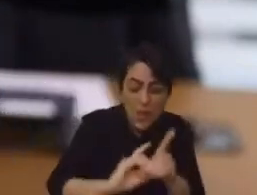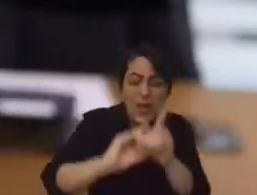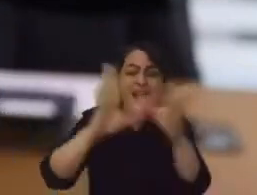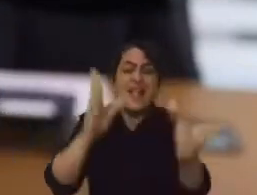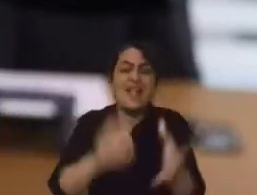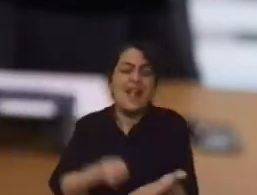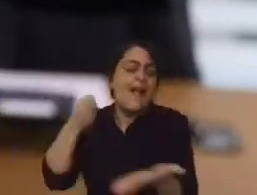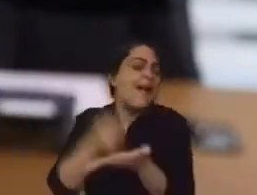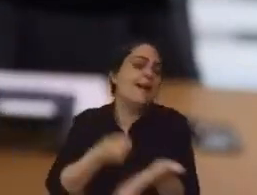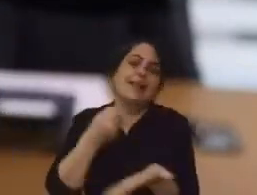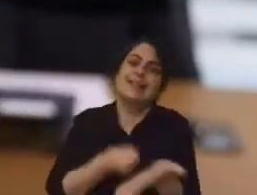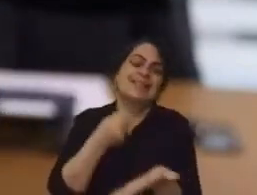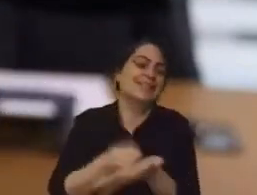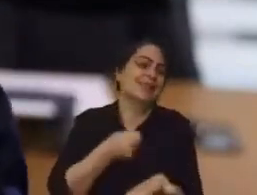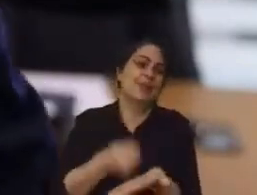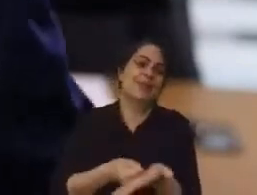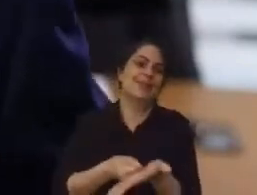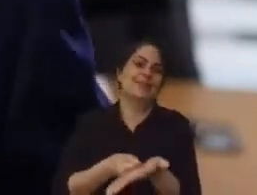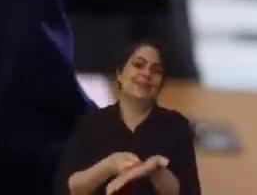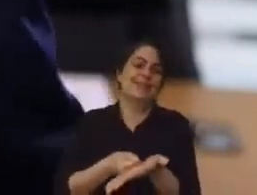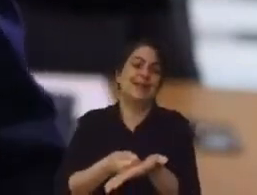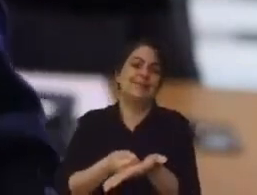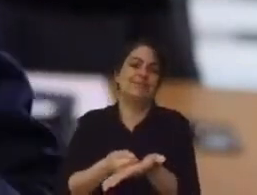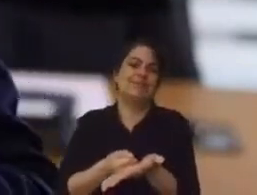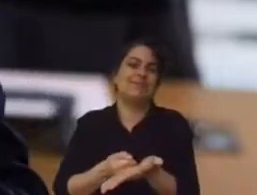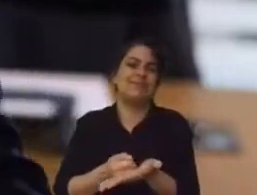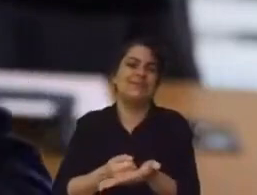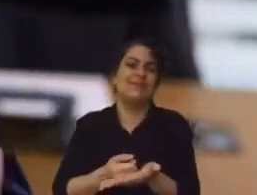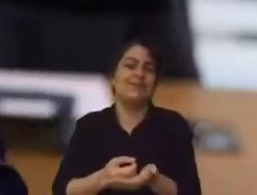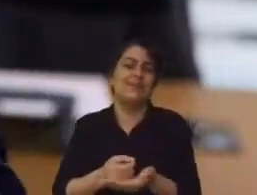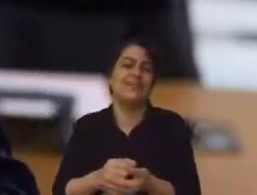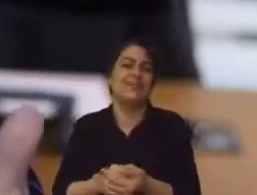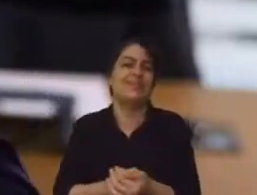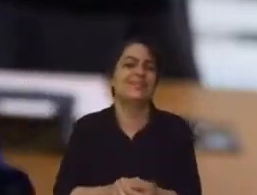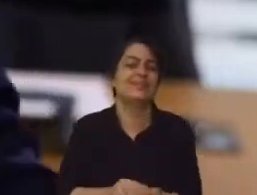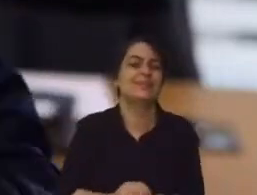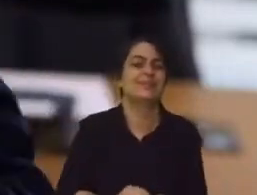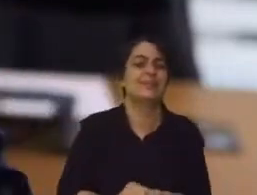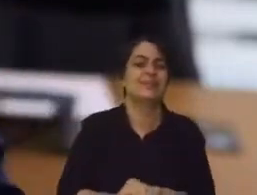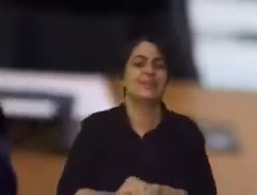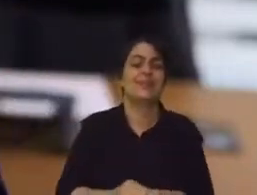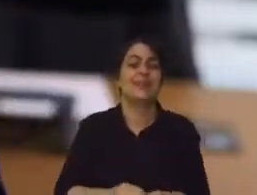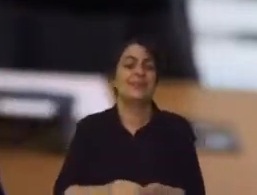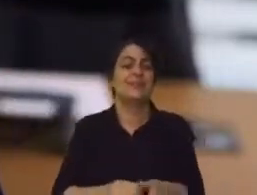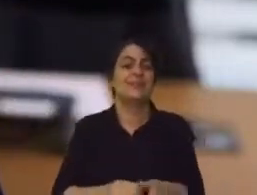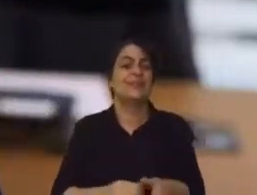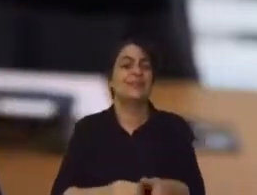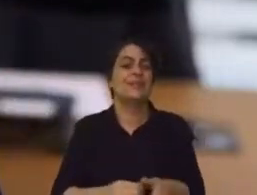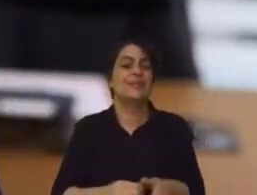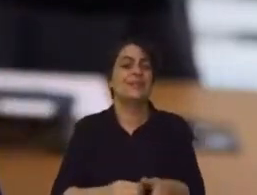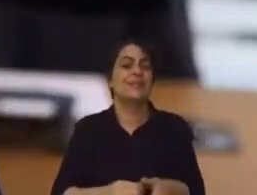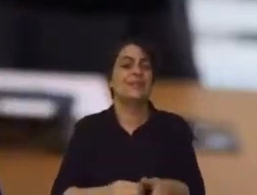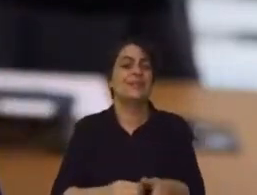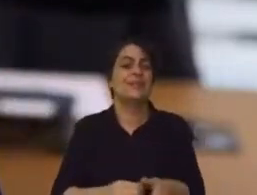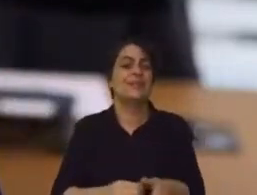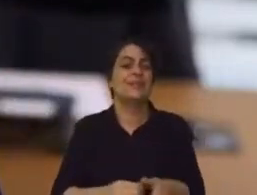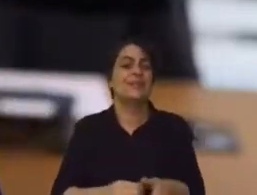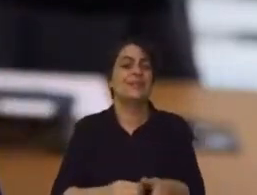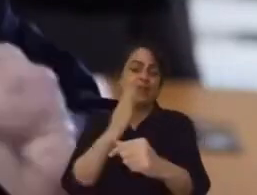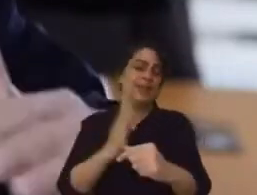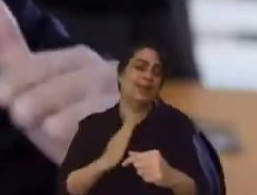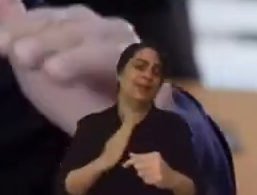no regime militar, mas a gente criou um clima de efervescência junto aos trabalhadores do Brasil inteiro, que a gente